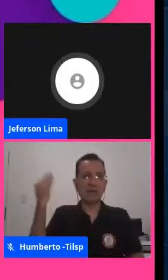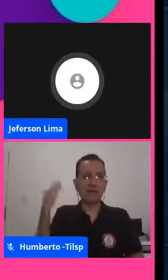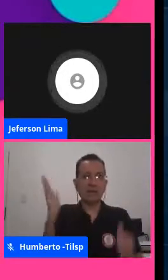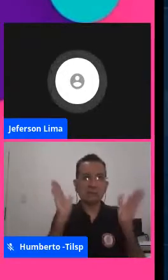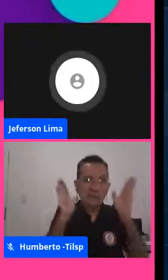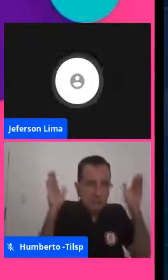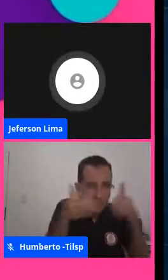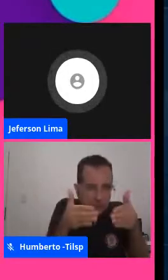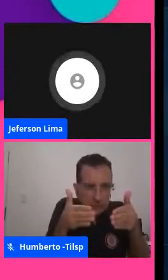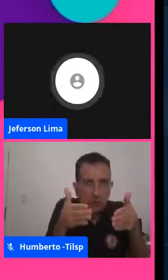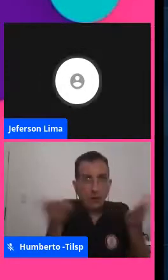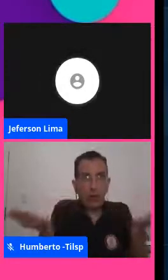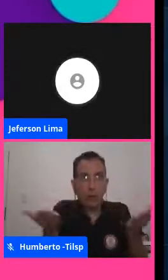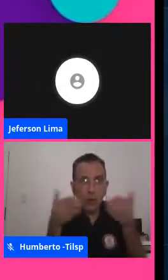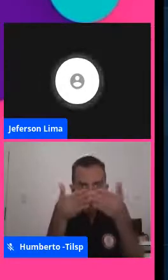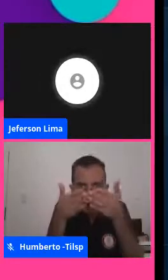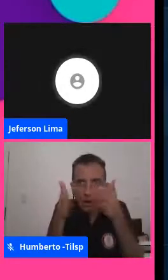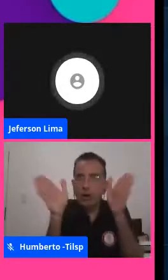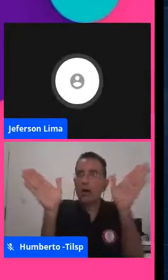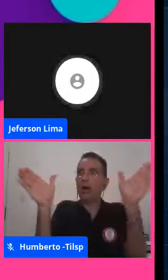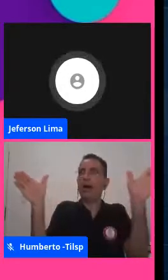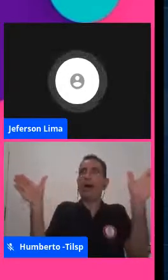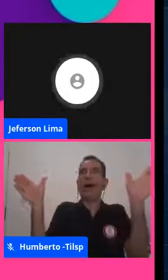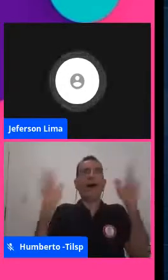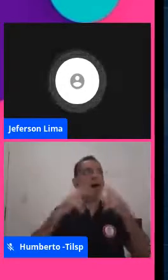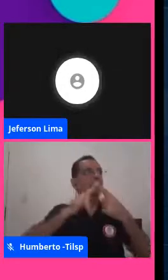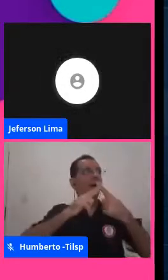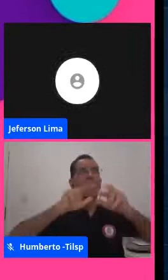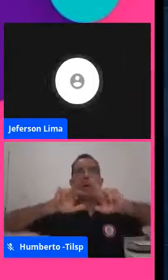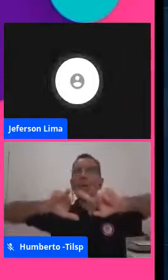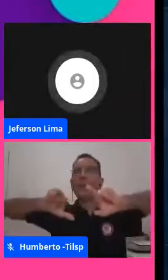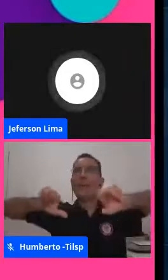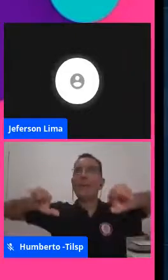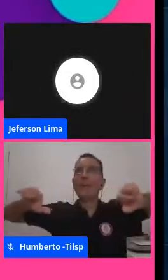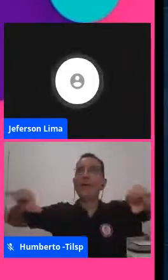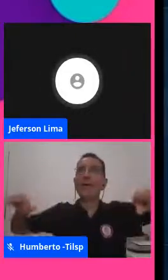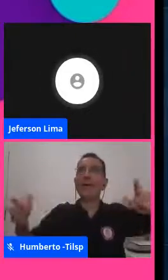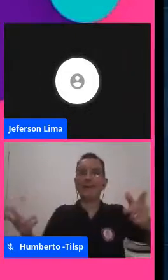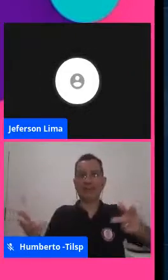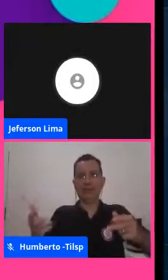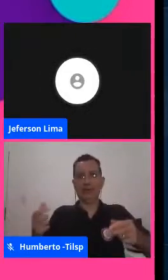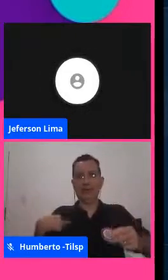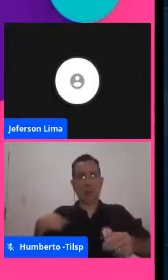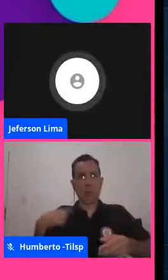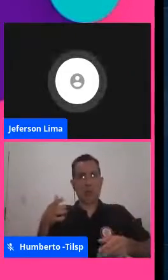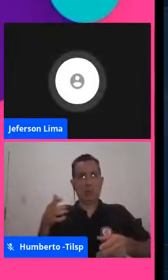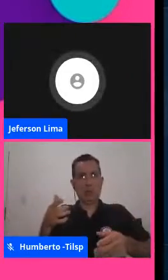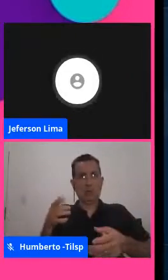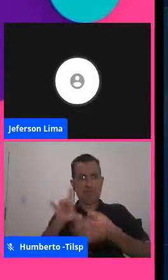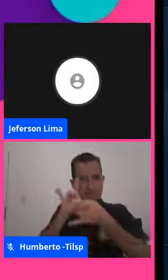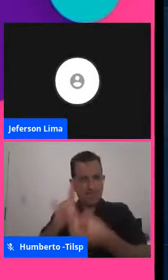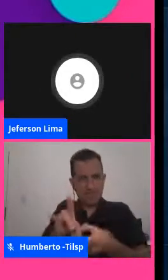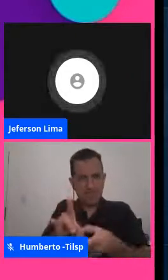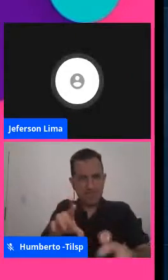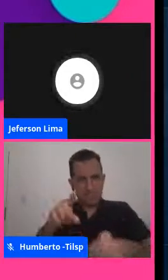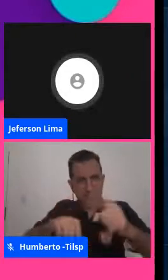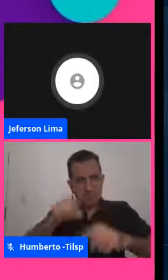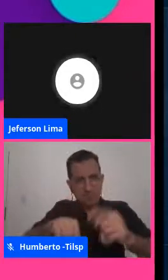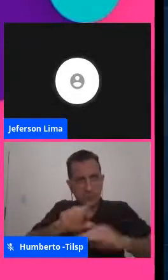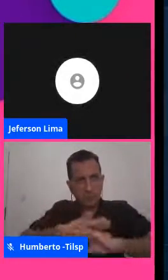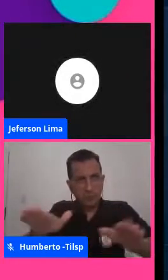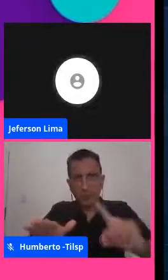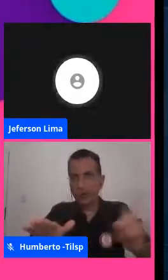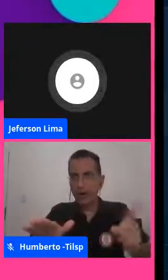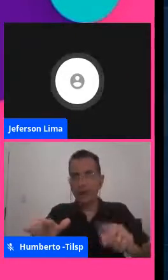um ambiente que agora ele é bem mais aberto, né? Então a gente não precisa mais ficar limitado a uma máquina que tem um tamanho fixo. Porque isso às vezes a galera não lembra,